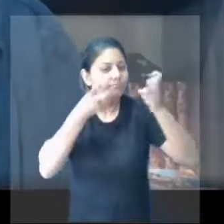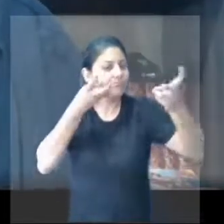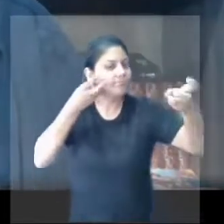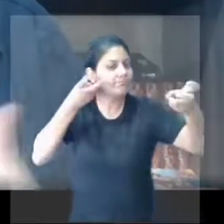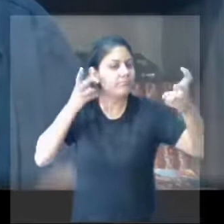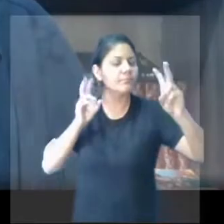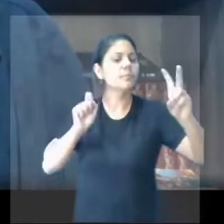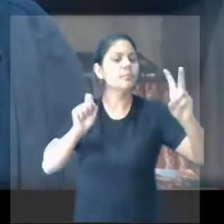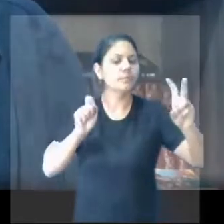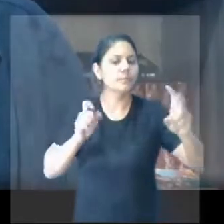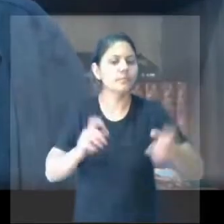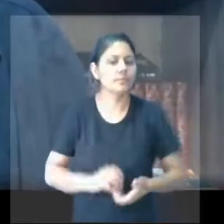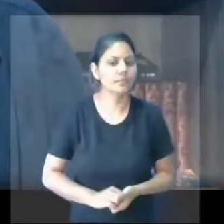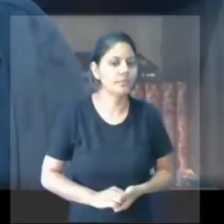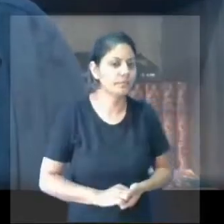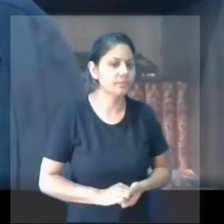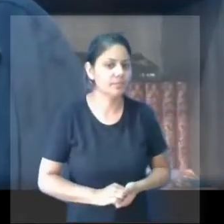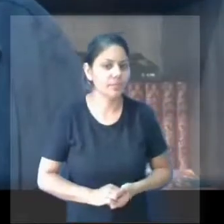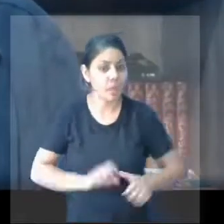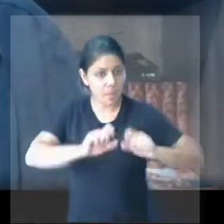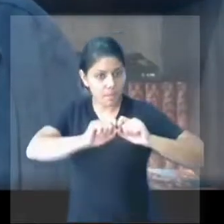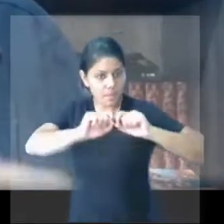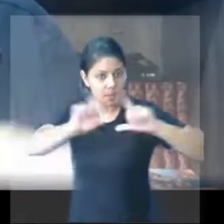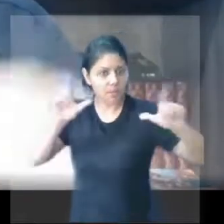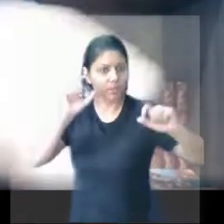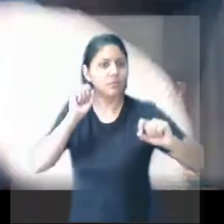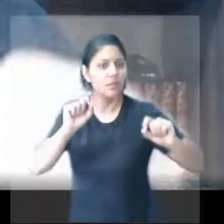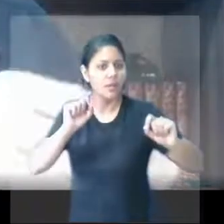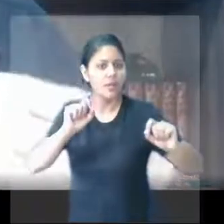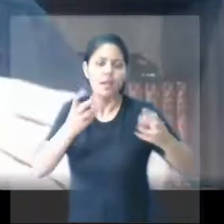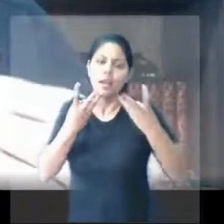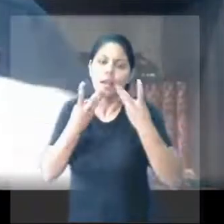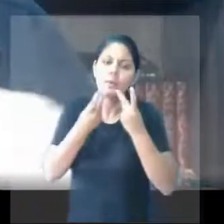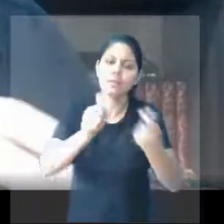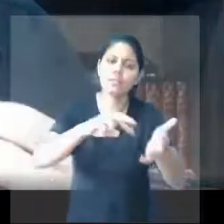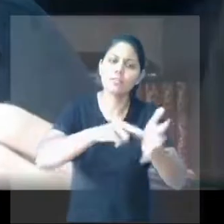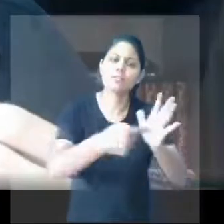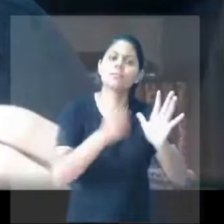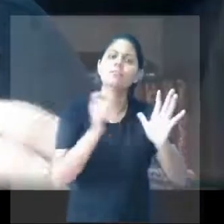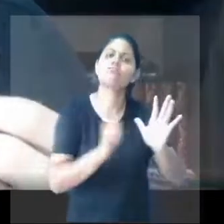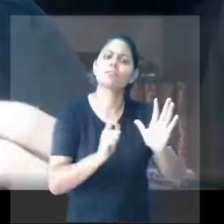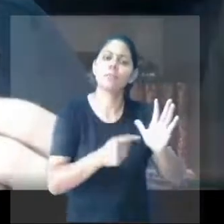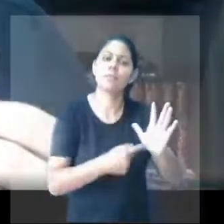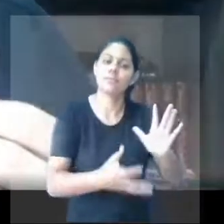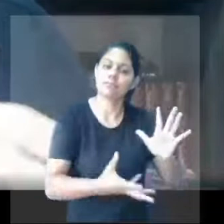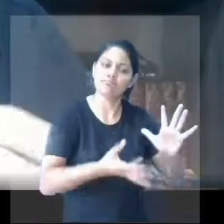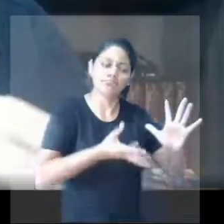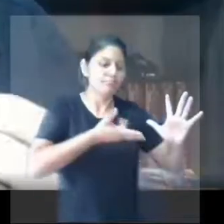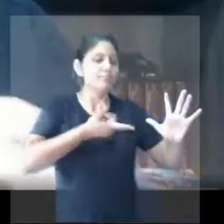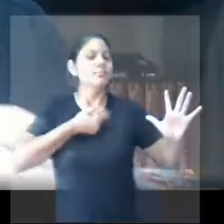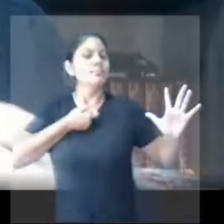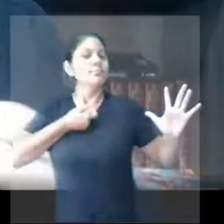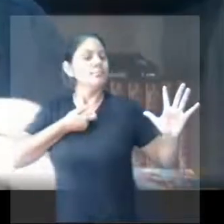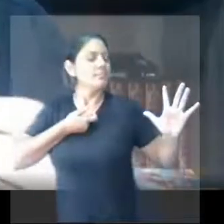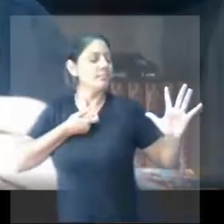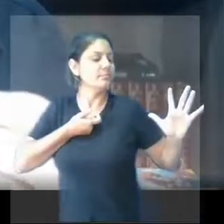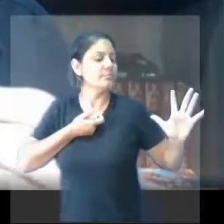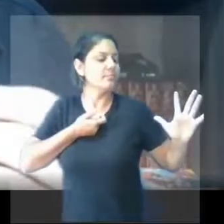tão evidente e clara, que essa qualidade ela traz uma inspiração. E essa